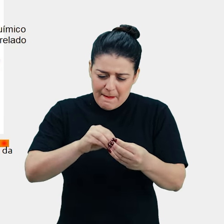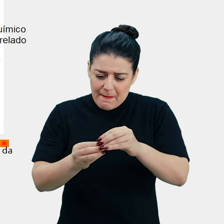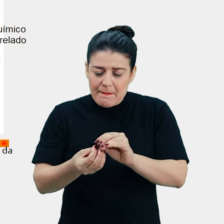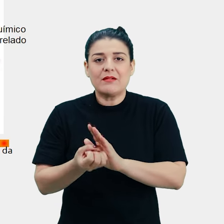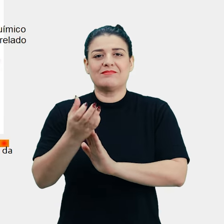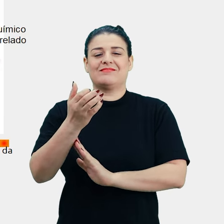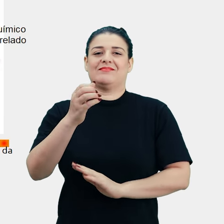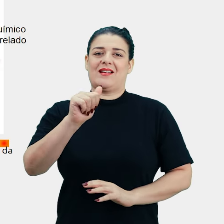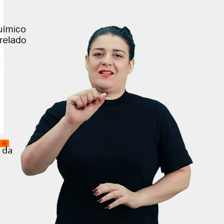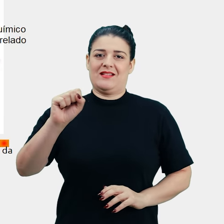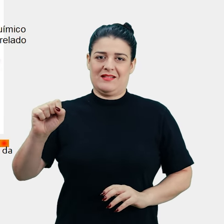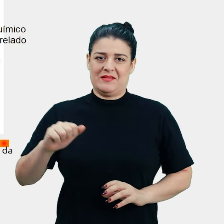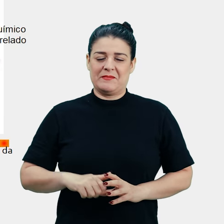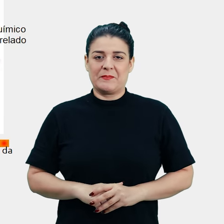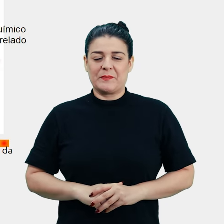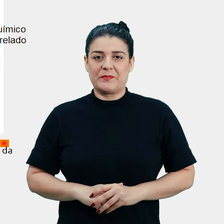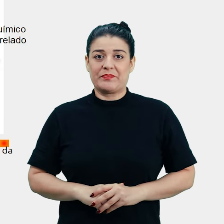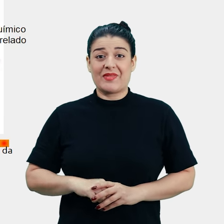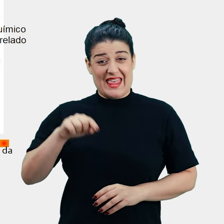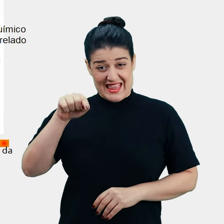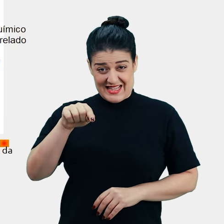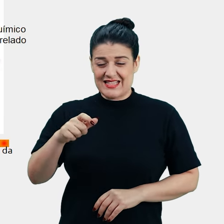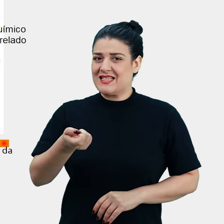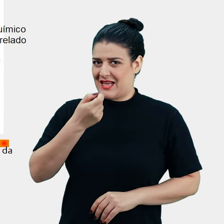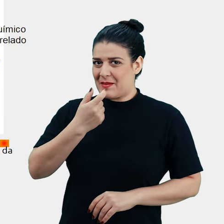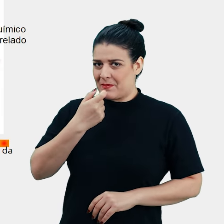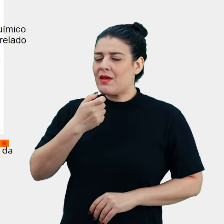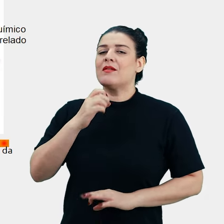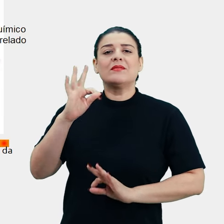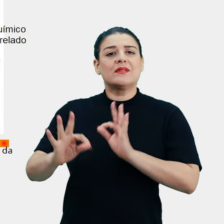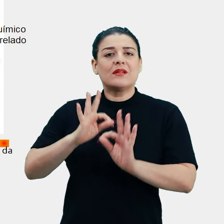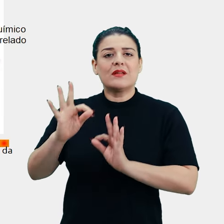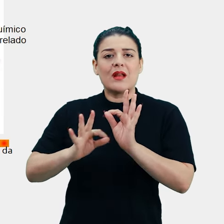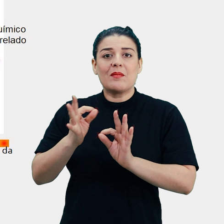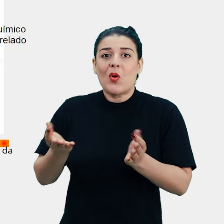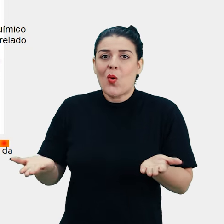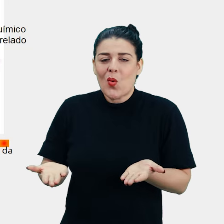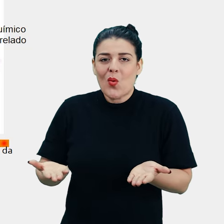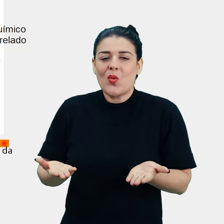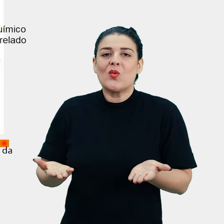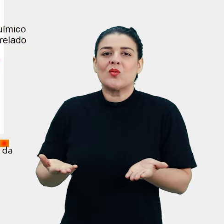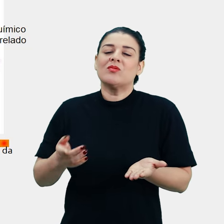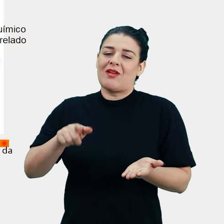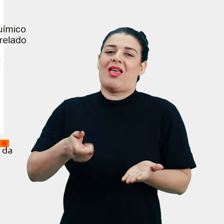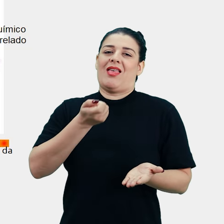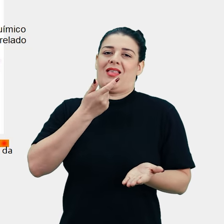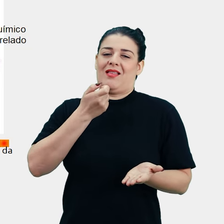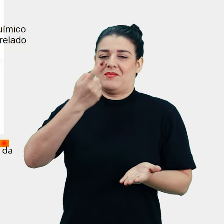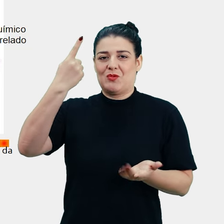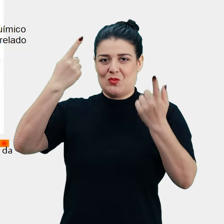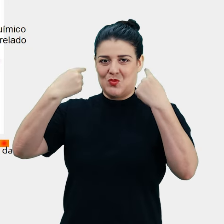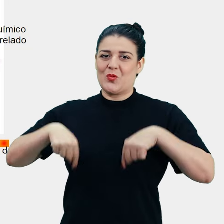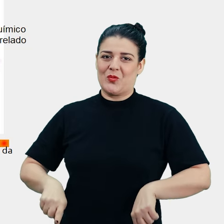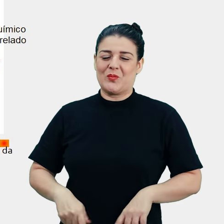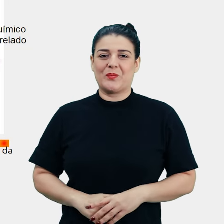ácido acetilsalicílico. E é o ácido acetilsalicílico que é utilizado hoje, né, como medicamento, tá?